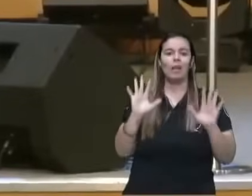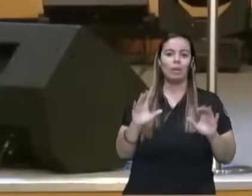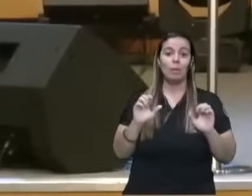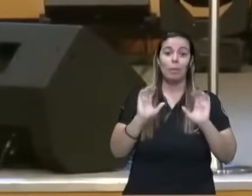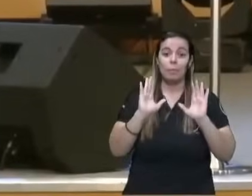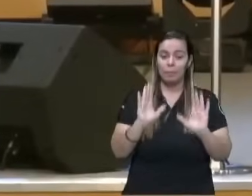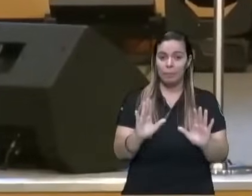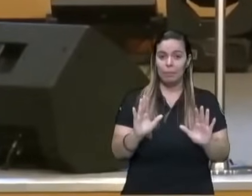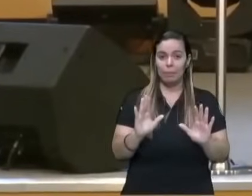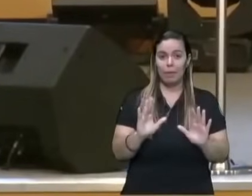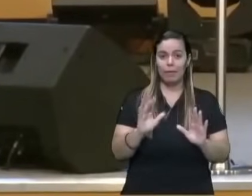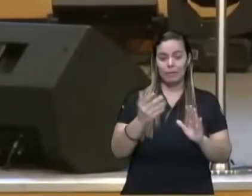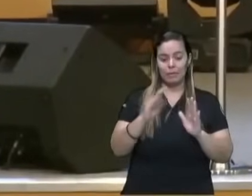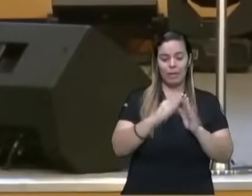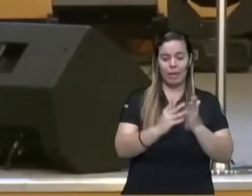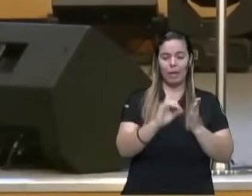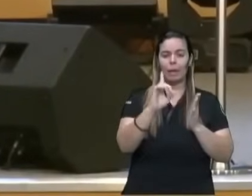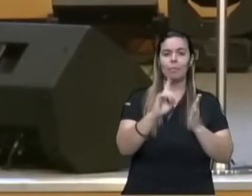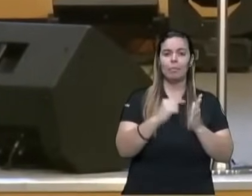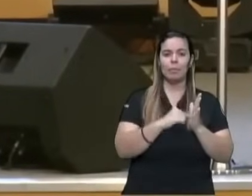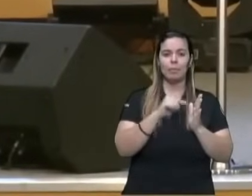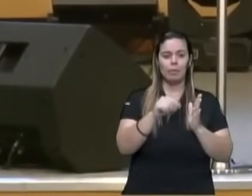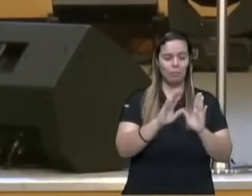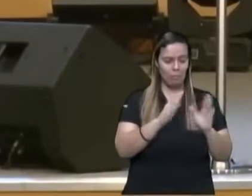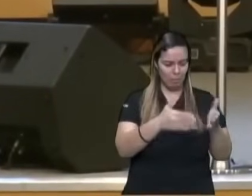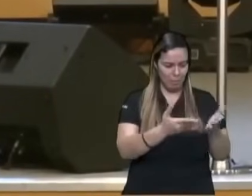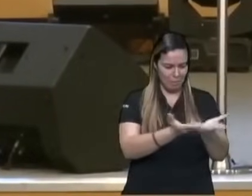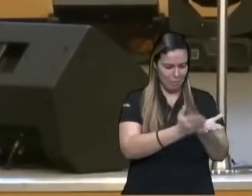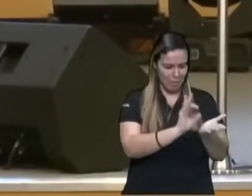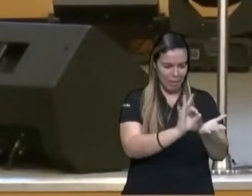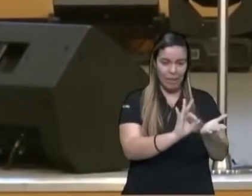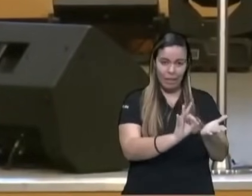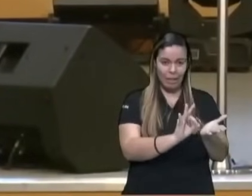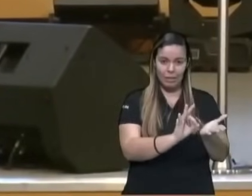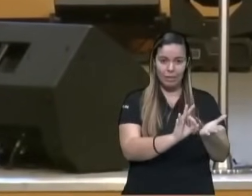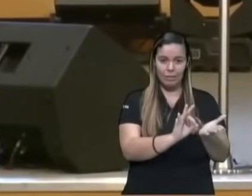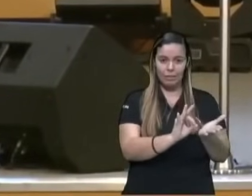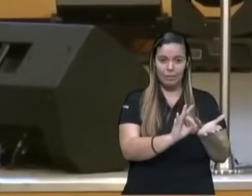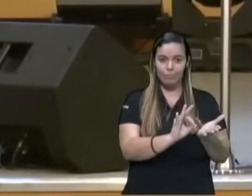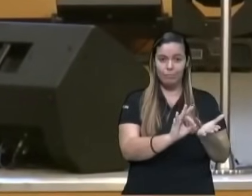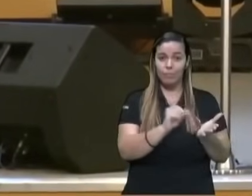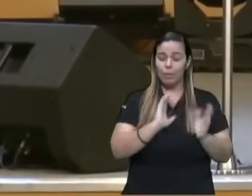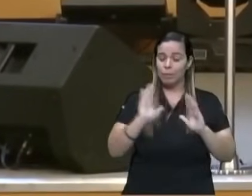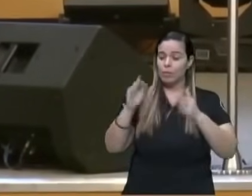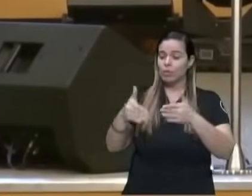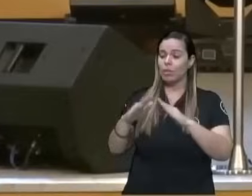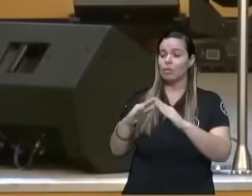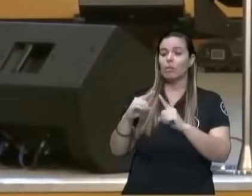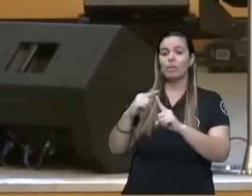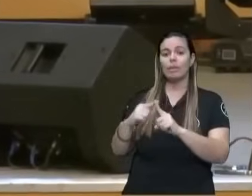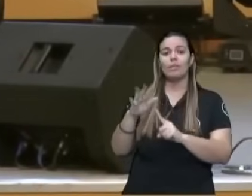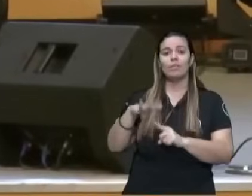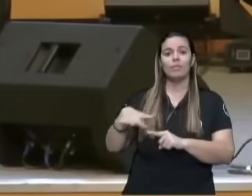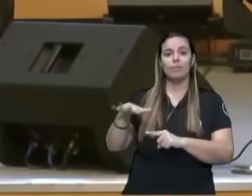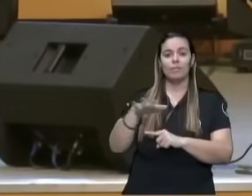que essa palavra do profeta não é para ímpio nem para pecador. Ele está falando para o povo de Deus.